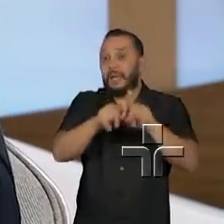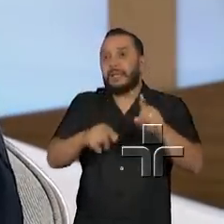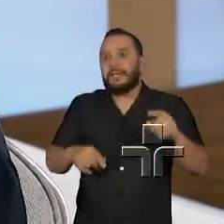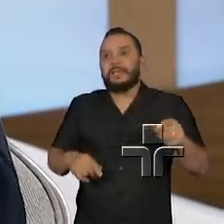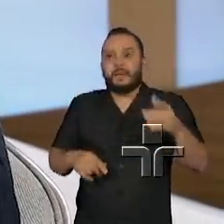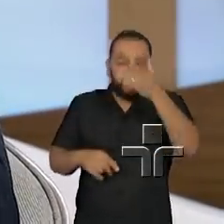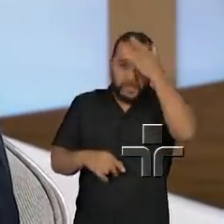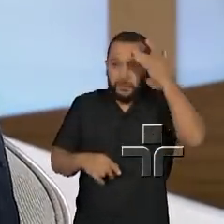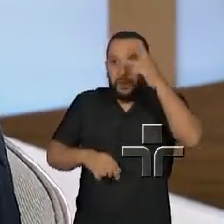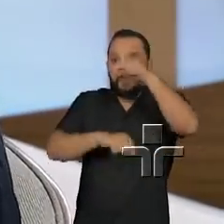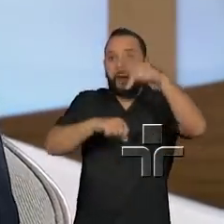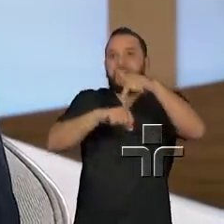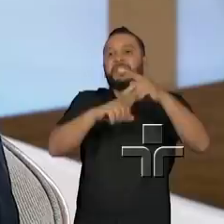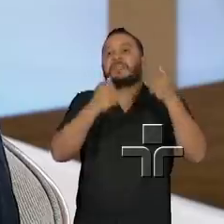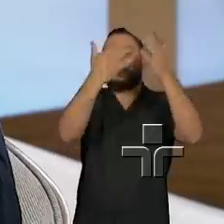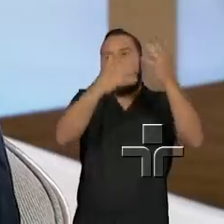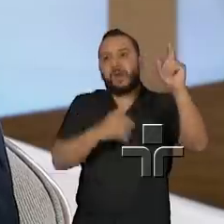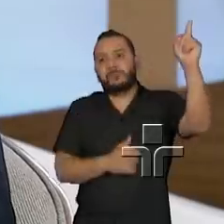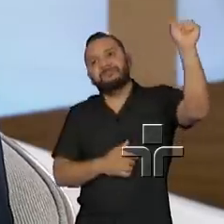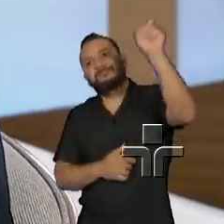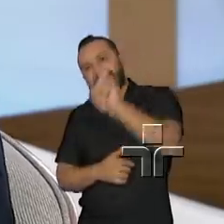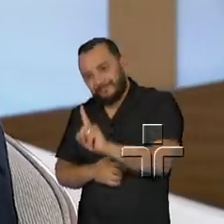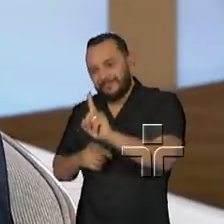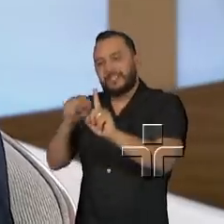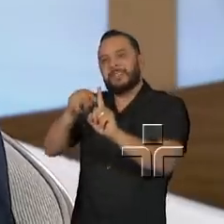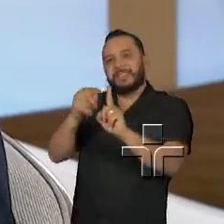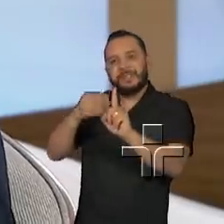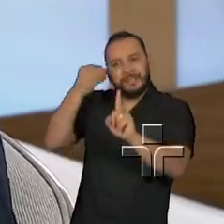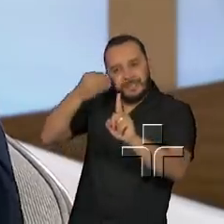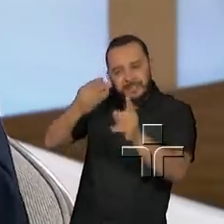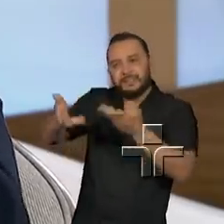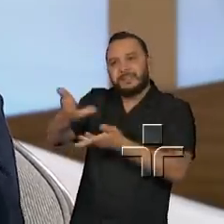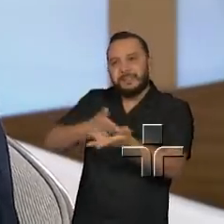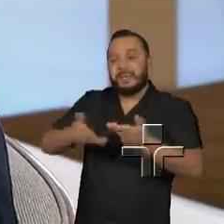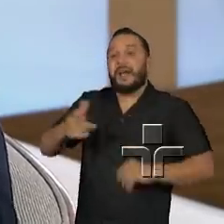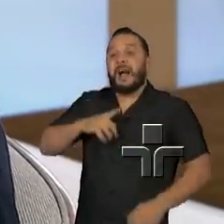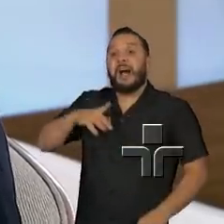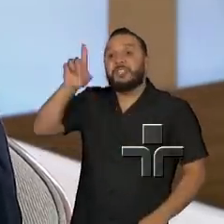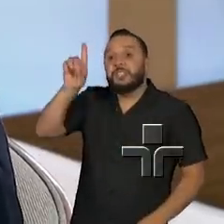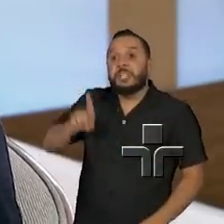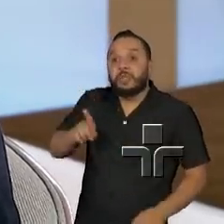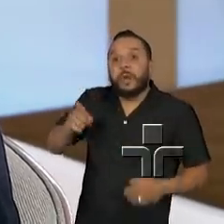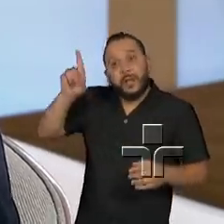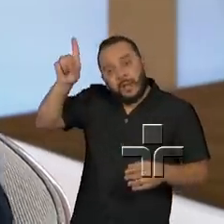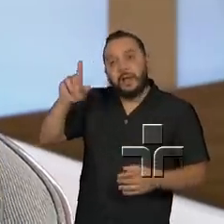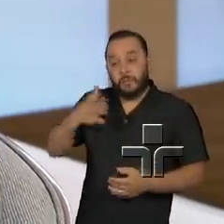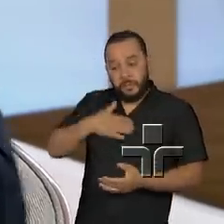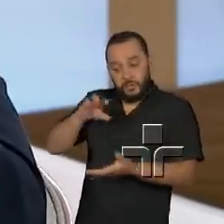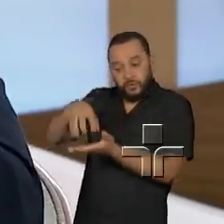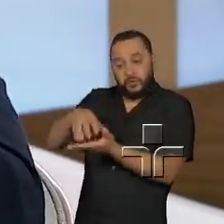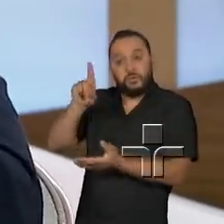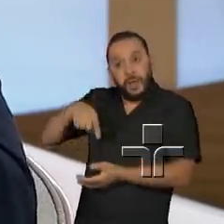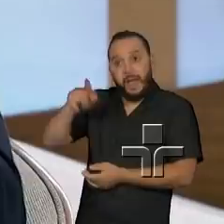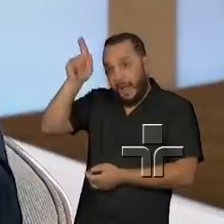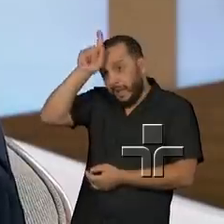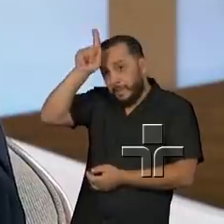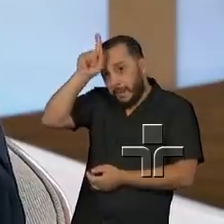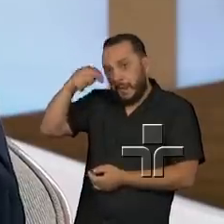instituto. A diretora do nosso instituto, Kerstin Schmidt, hoje é alemã, eu sou o vice-diretor. Isso é muito importante, trazer cérebros